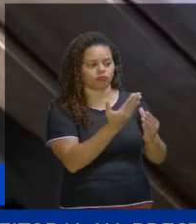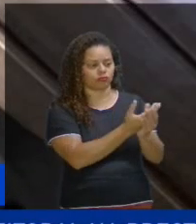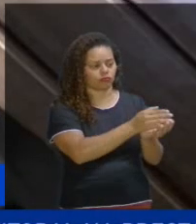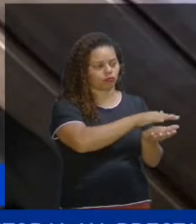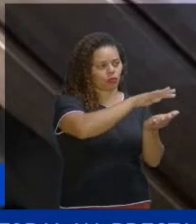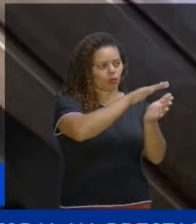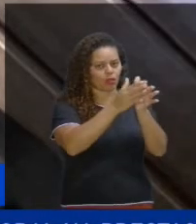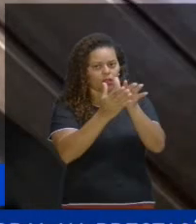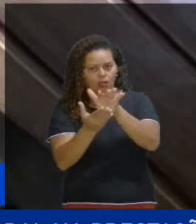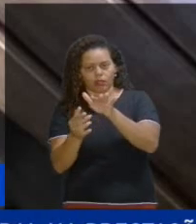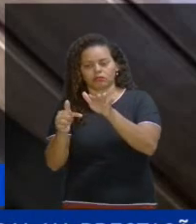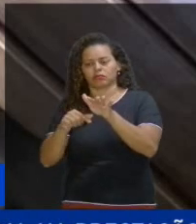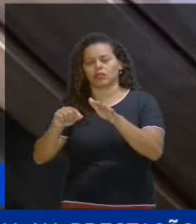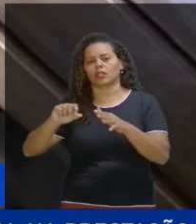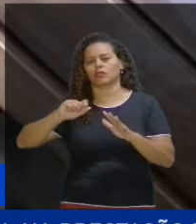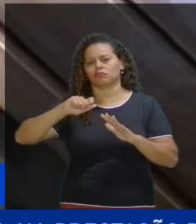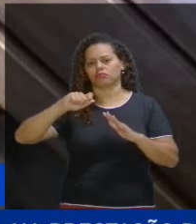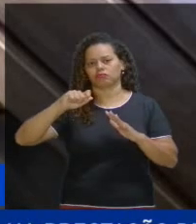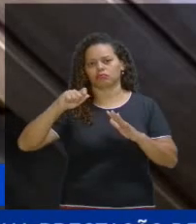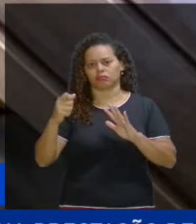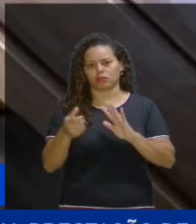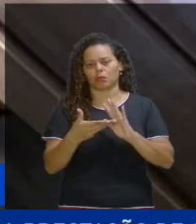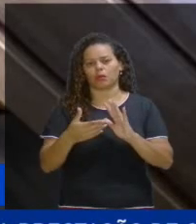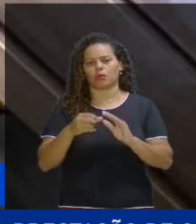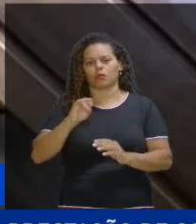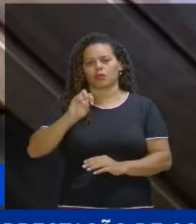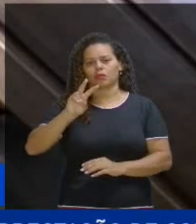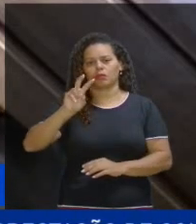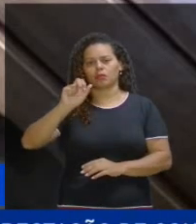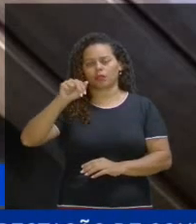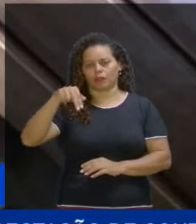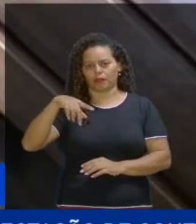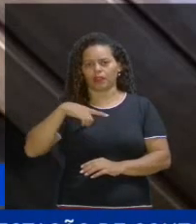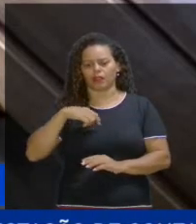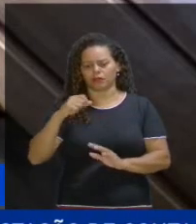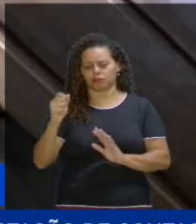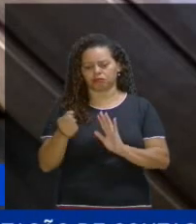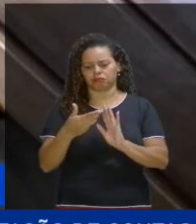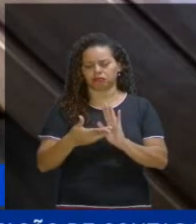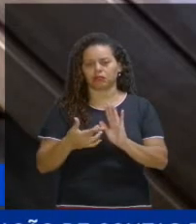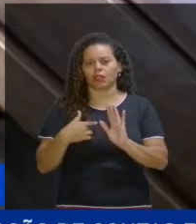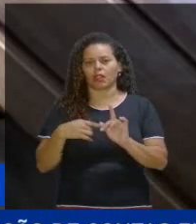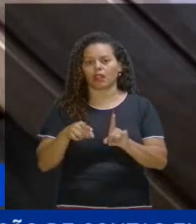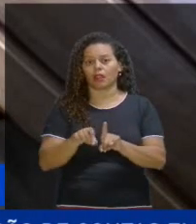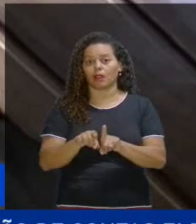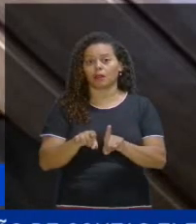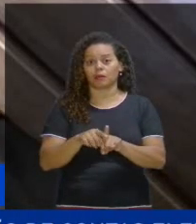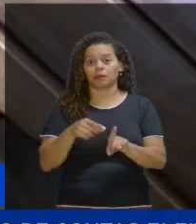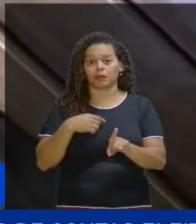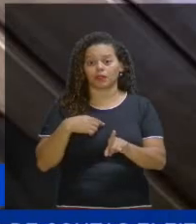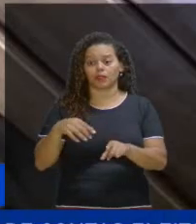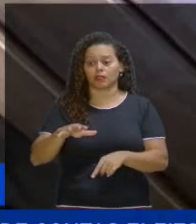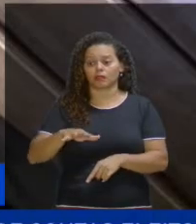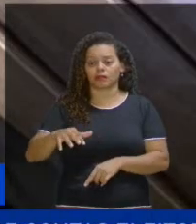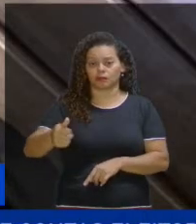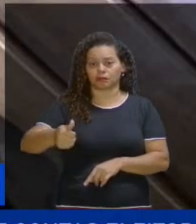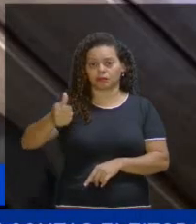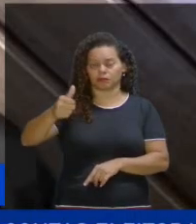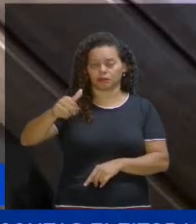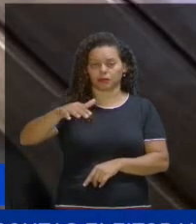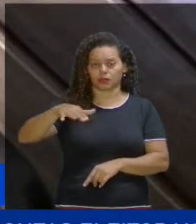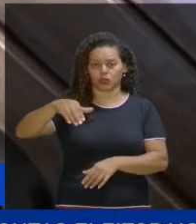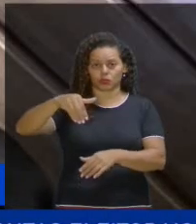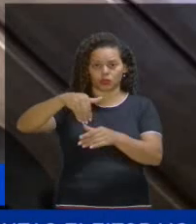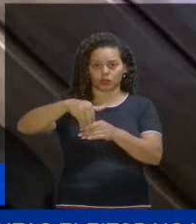Batom eleitoral, nude, traje da preta interposto na barra por de jornal Ivan inferior. Penha, 2. em Recurso face da eleitoral na sentença prestação de contas prolatada eleitorais. pelo Número do juízo da processo primeira zona eleitoral,